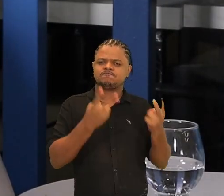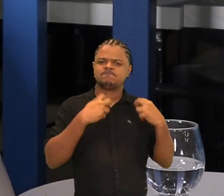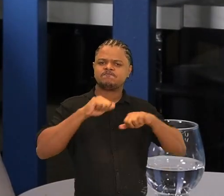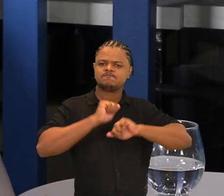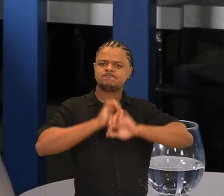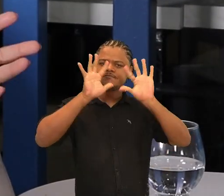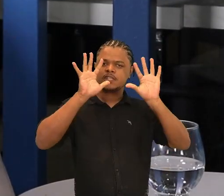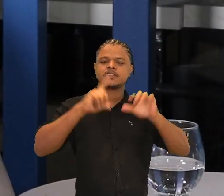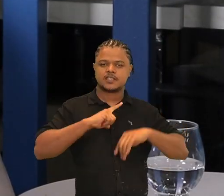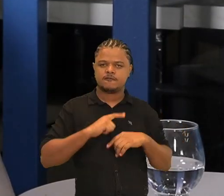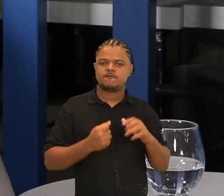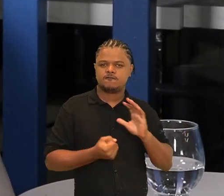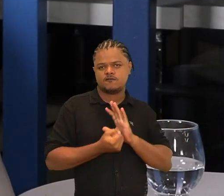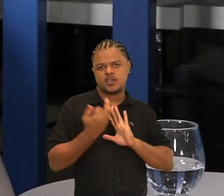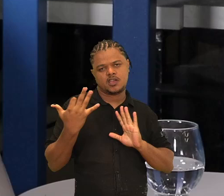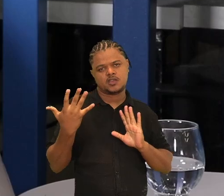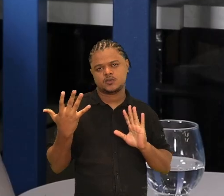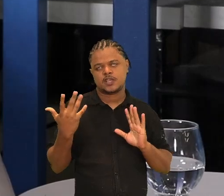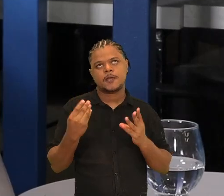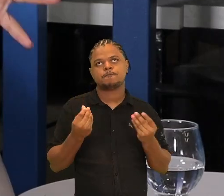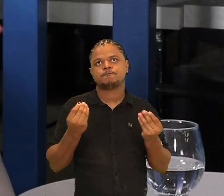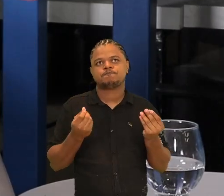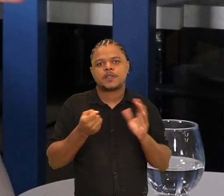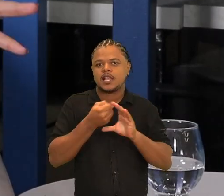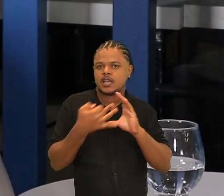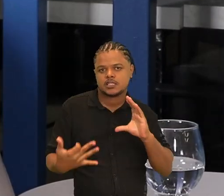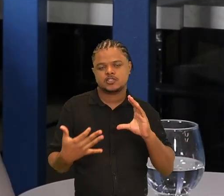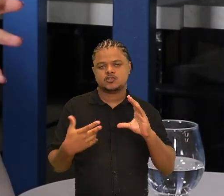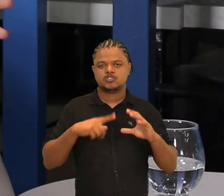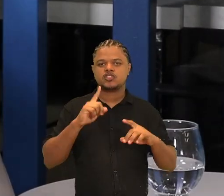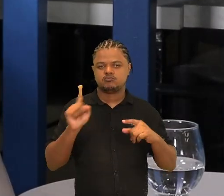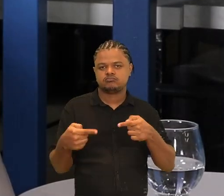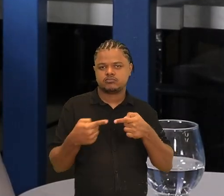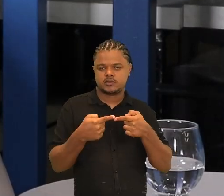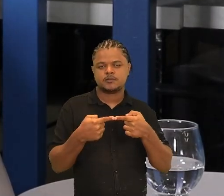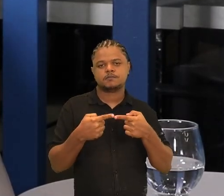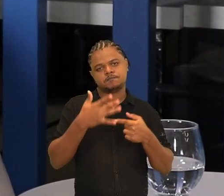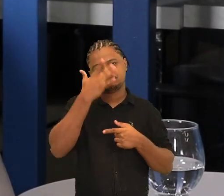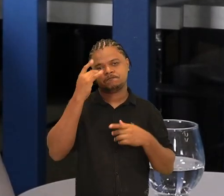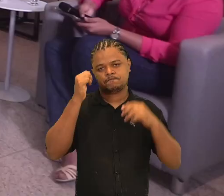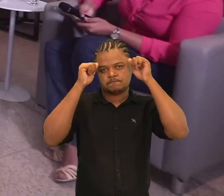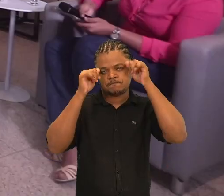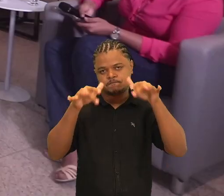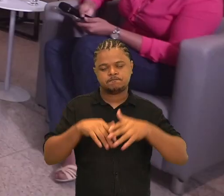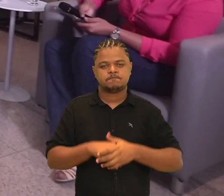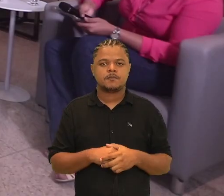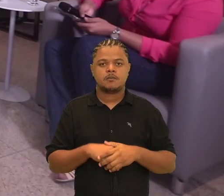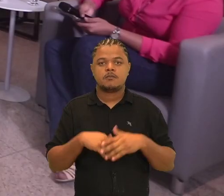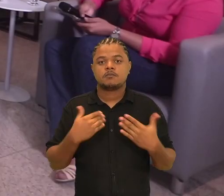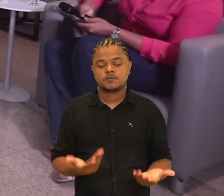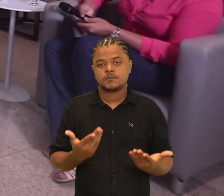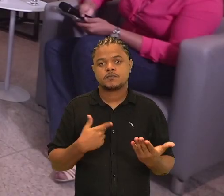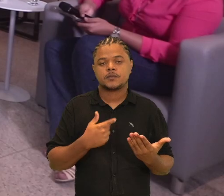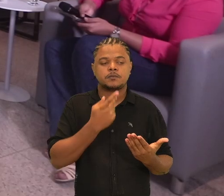apresentou muitos, digamos assim, muitas características que se enquadravam ali dentro do transtorno. E aí ele me